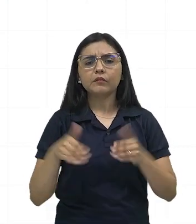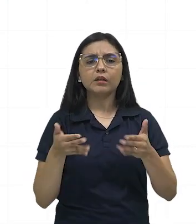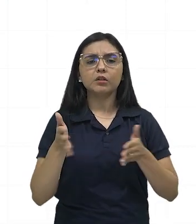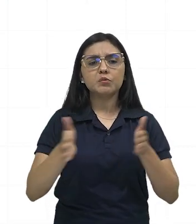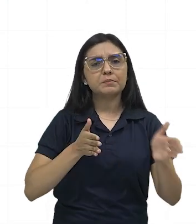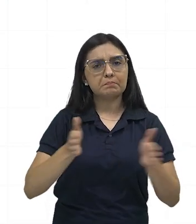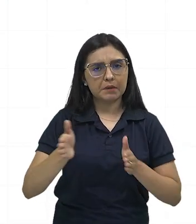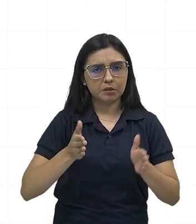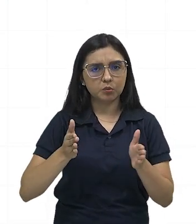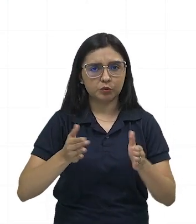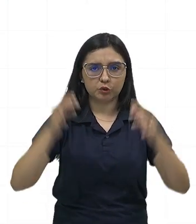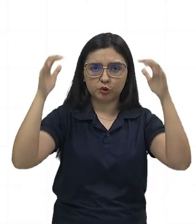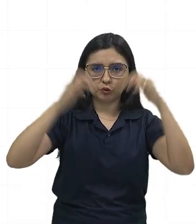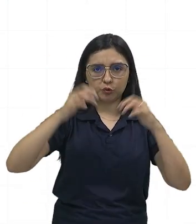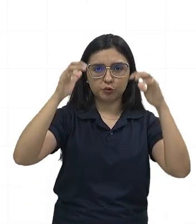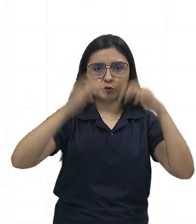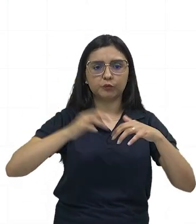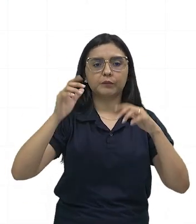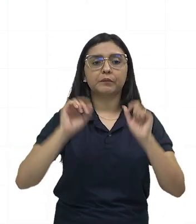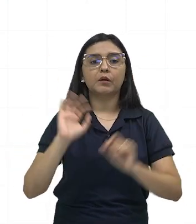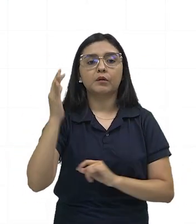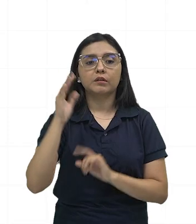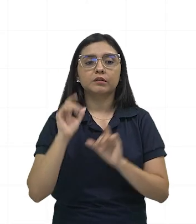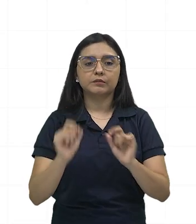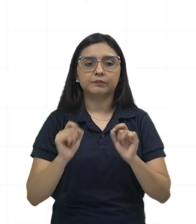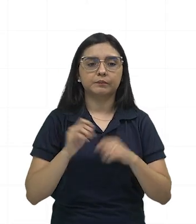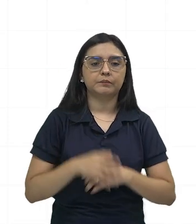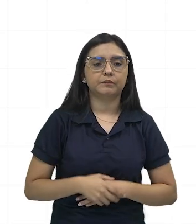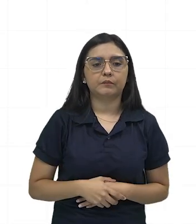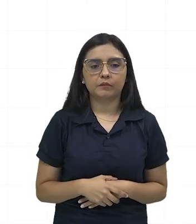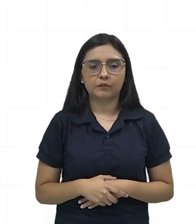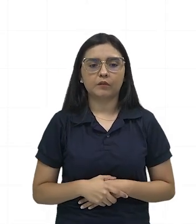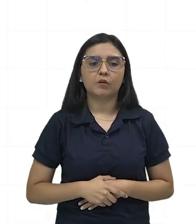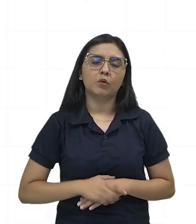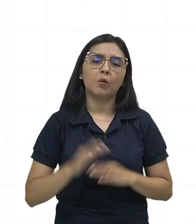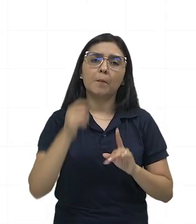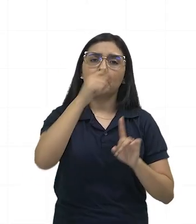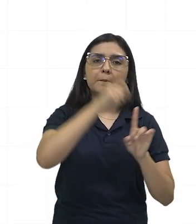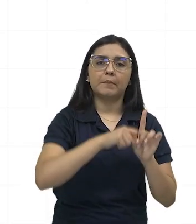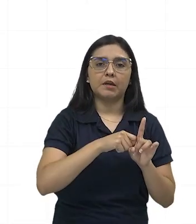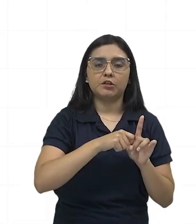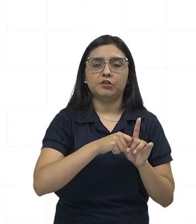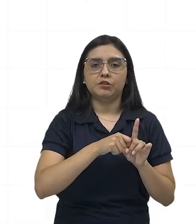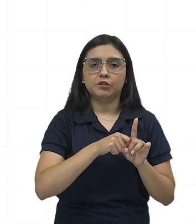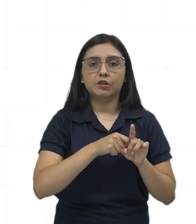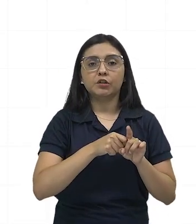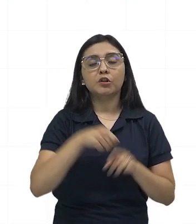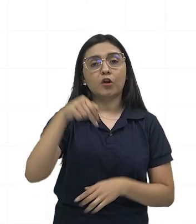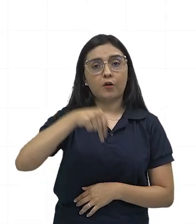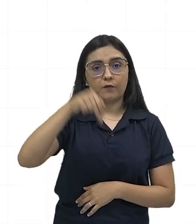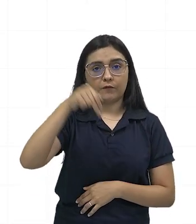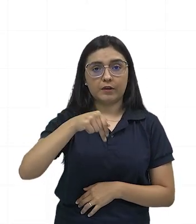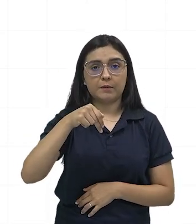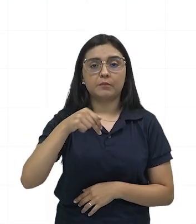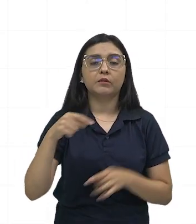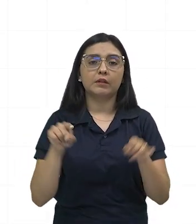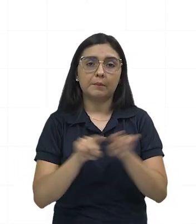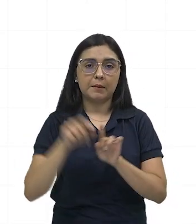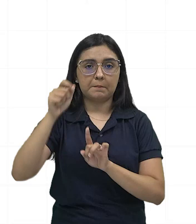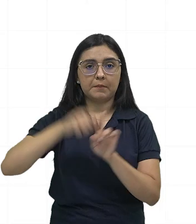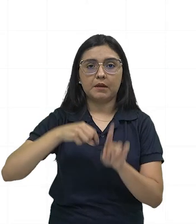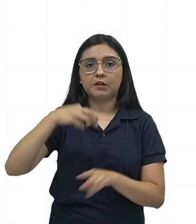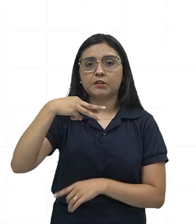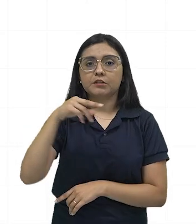período de intensas chuvas, ele é compreendido ali entre novembro e março, né?